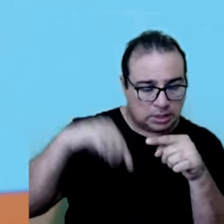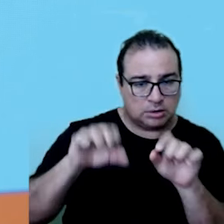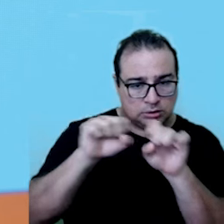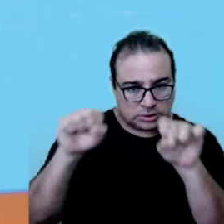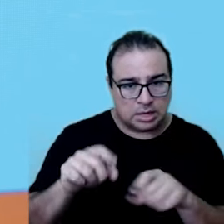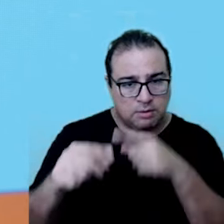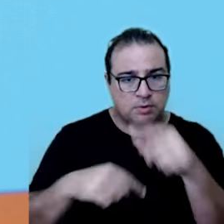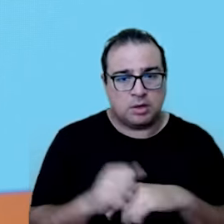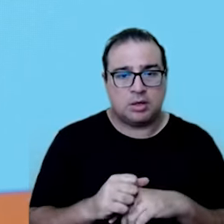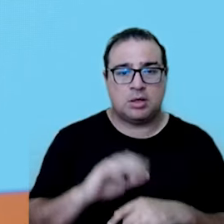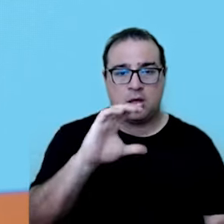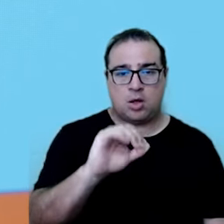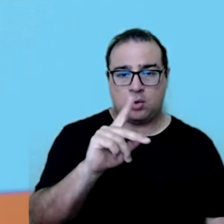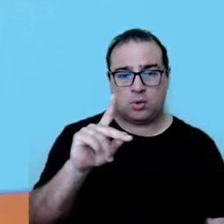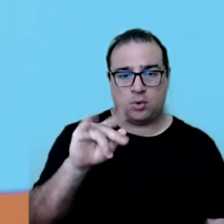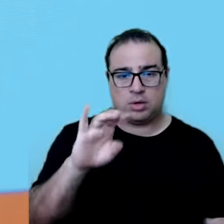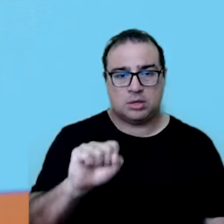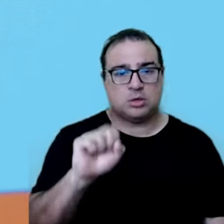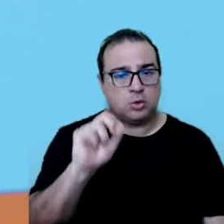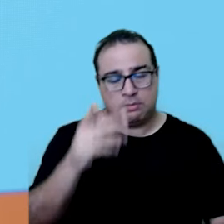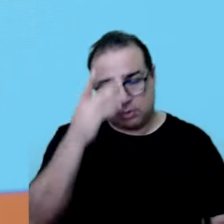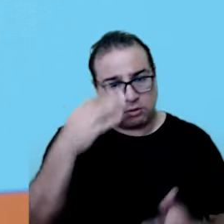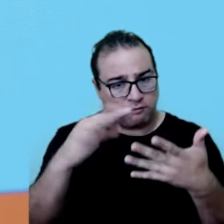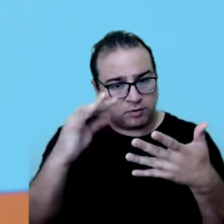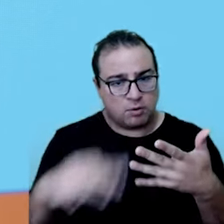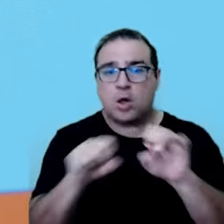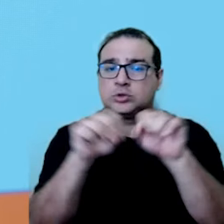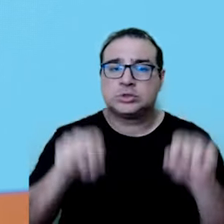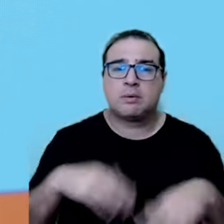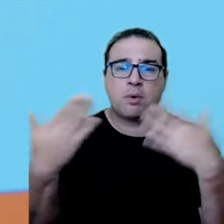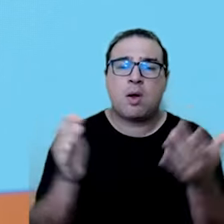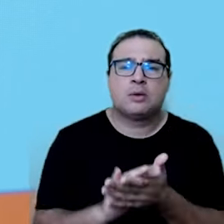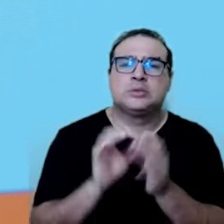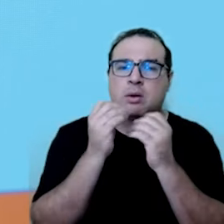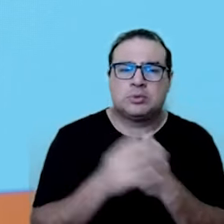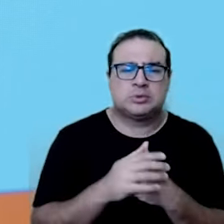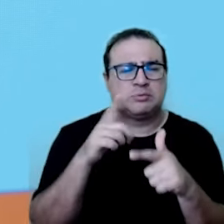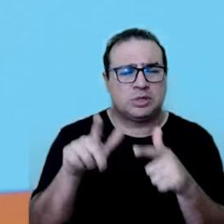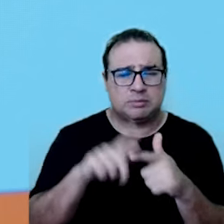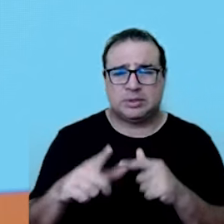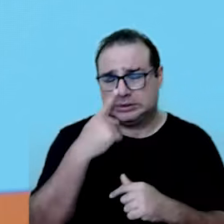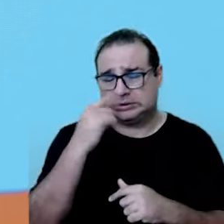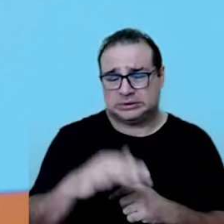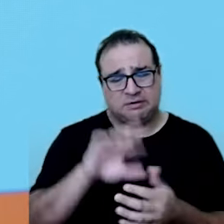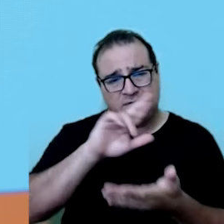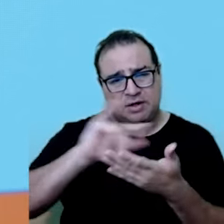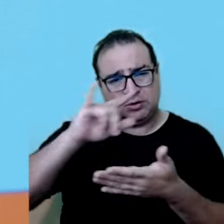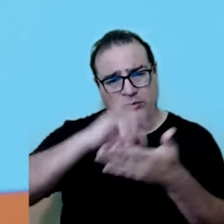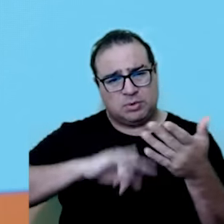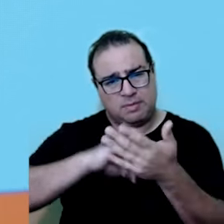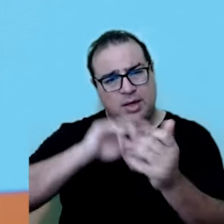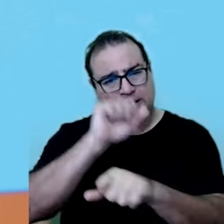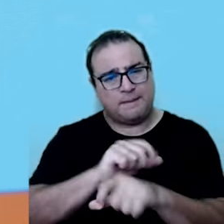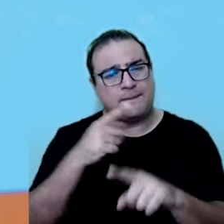esquema que a gente tava falando do cooks lá do ok os caras verificarem Qual é o sistema e o negócio tá com um lixo que a gente vai ver aqui a gente tem vários documentos